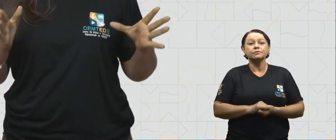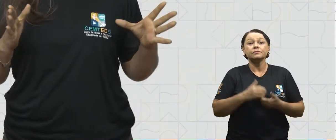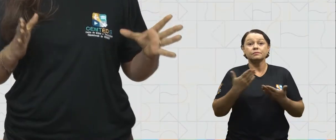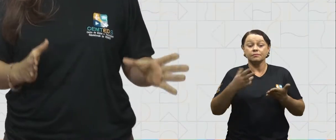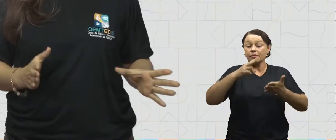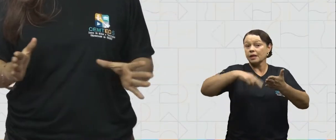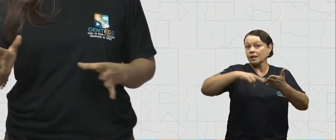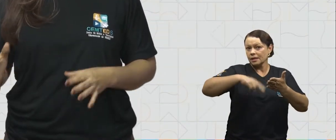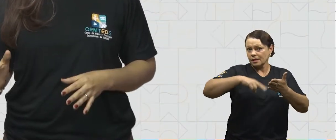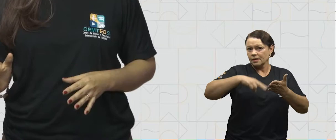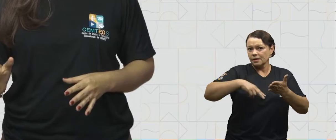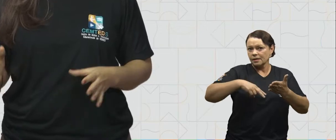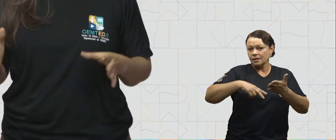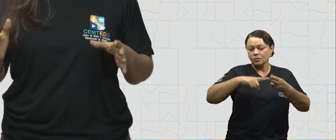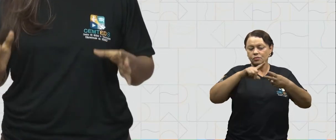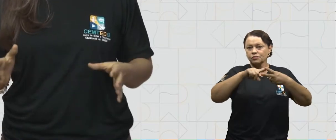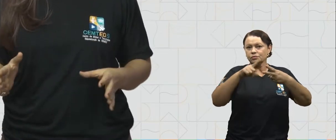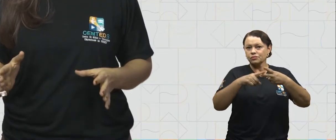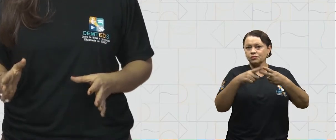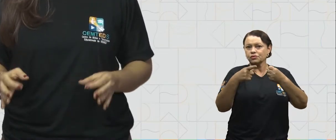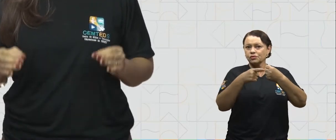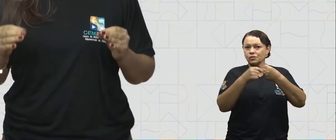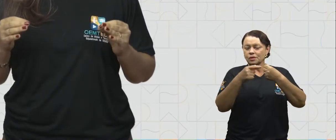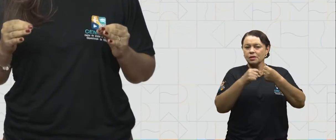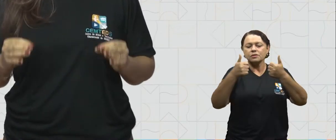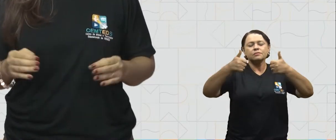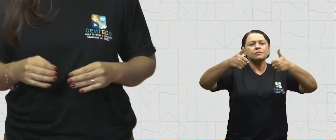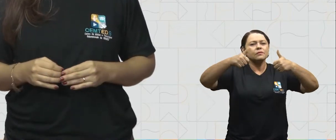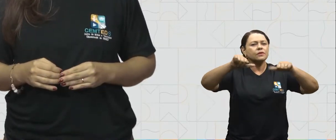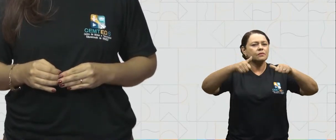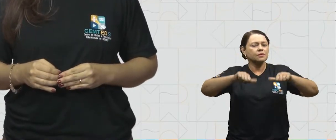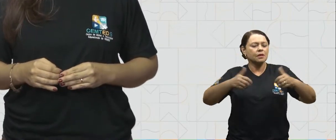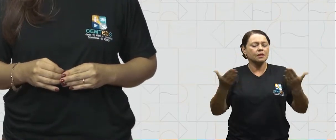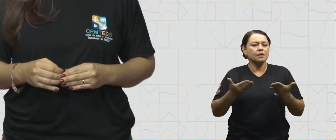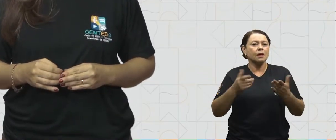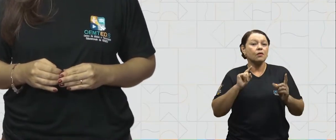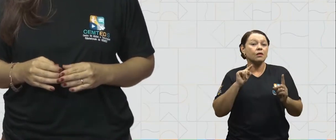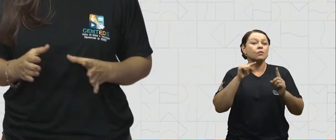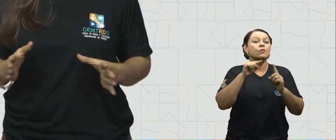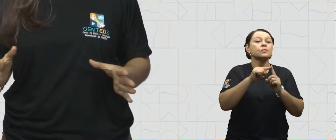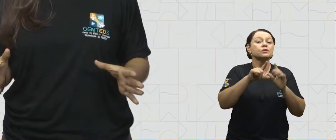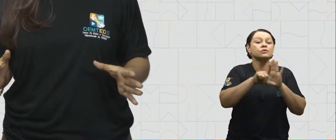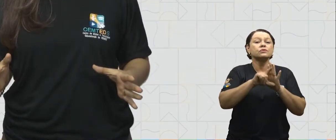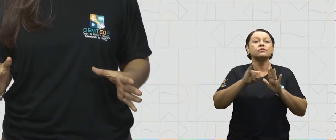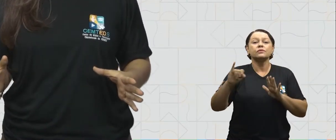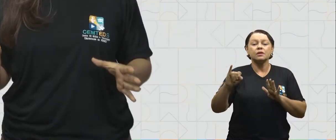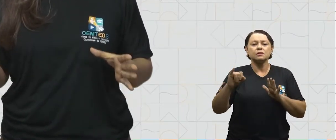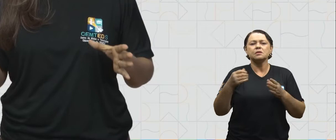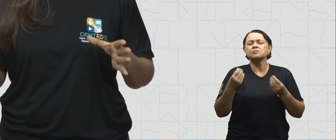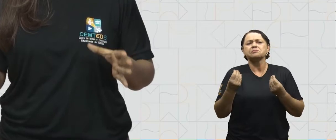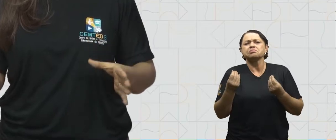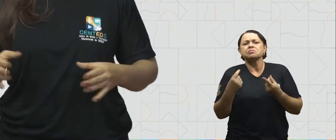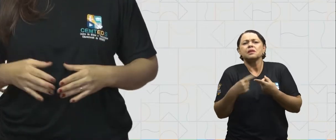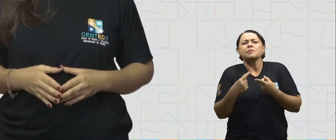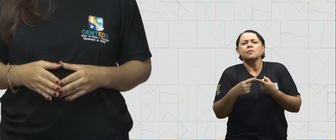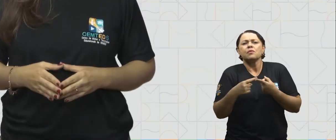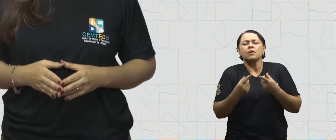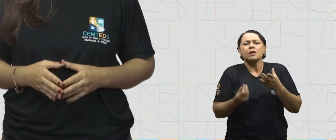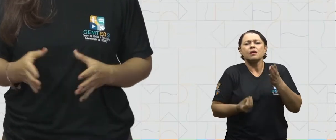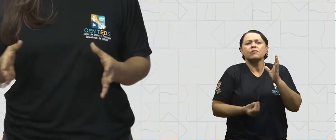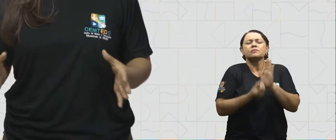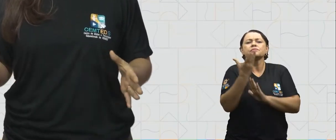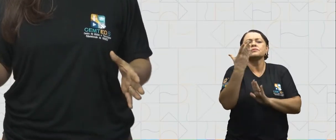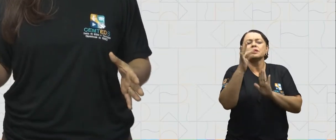Lidos os dois artigos, analisemos a finalidade desta lei. Para que foi feito este